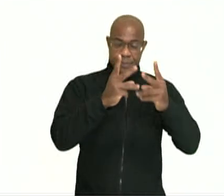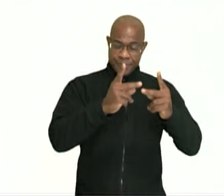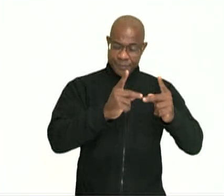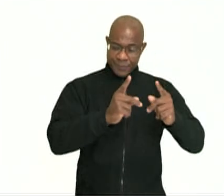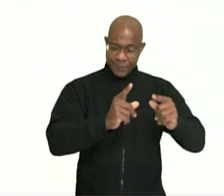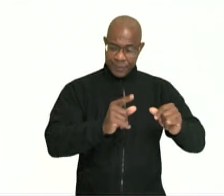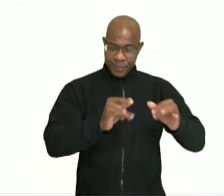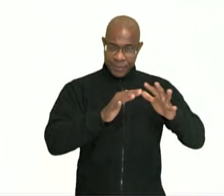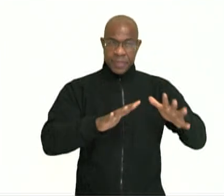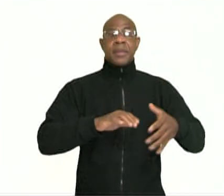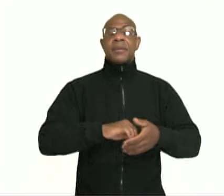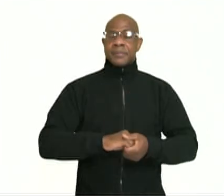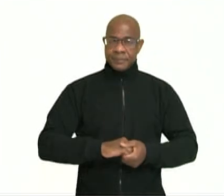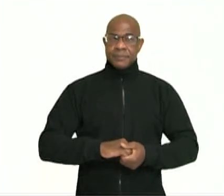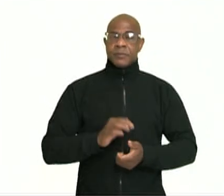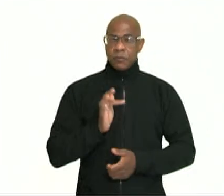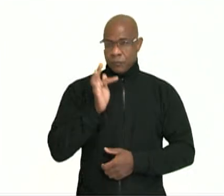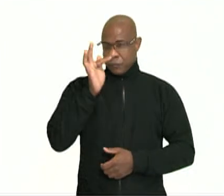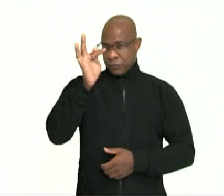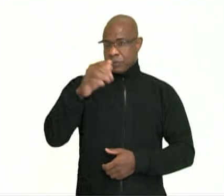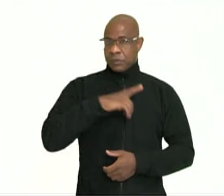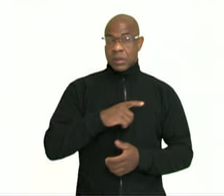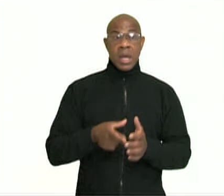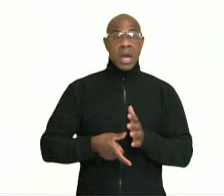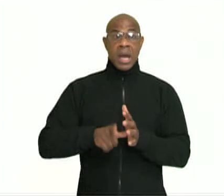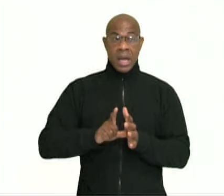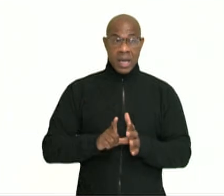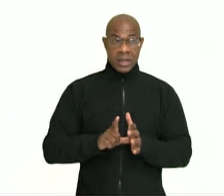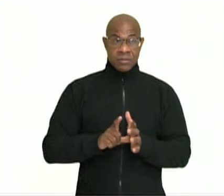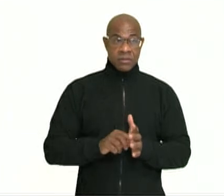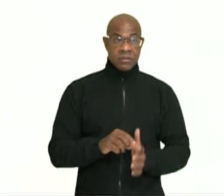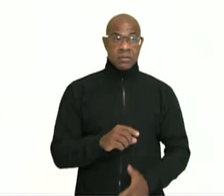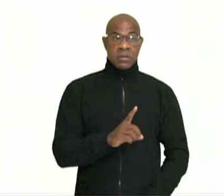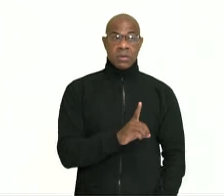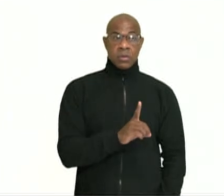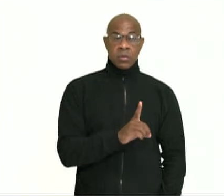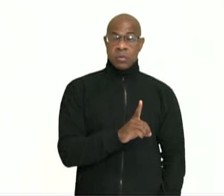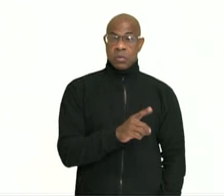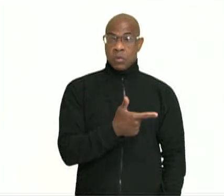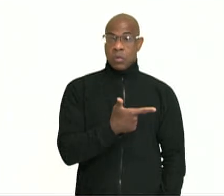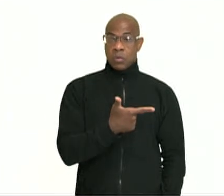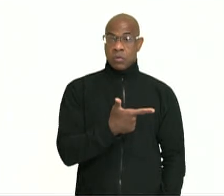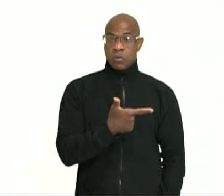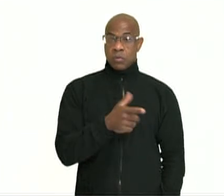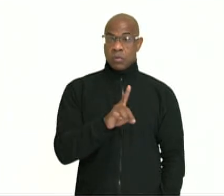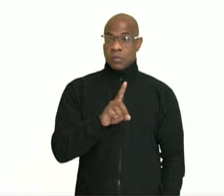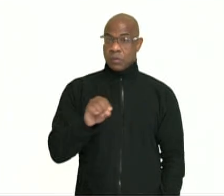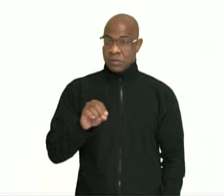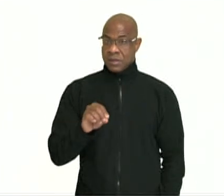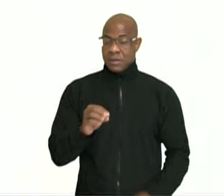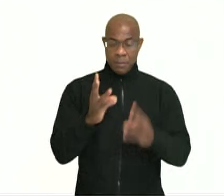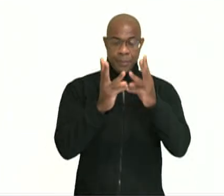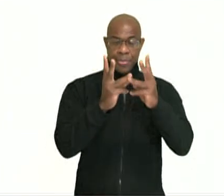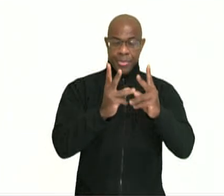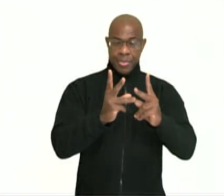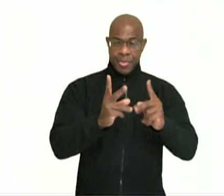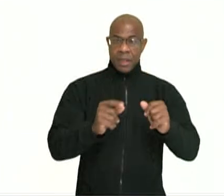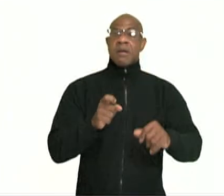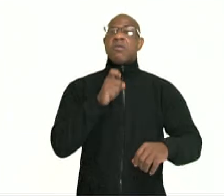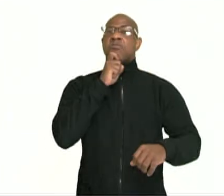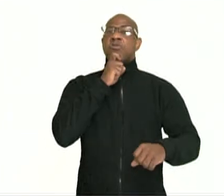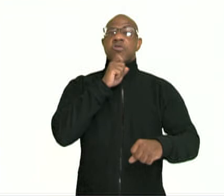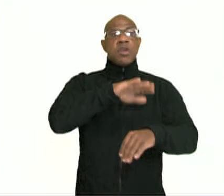menos de um século. Antes de 2100 não teremos mais geleiras. Quanto aos bancos de gelo